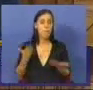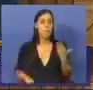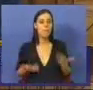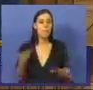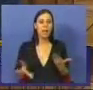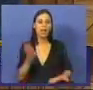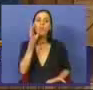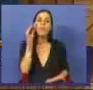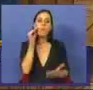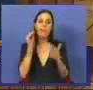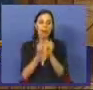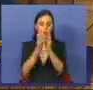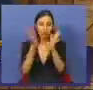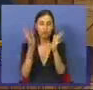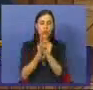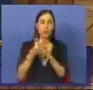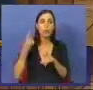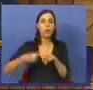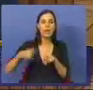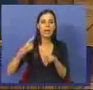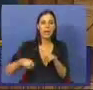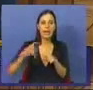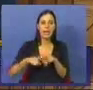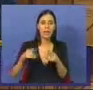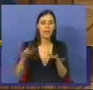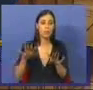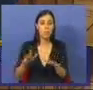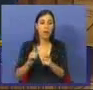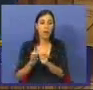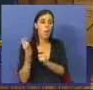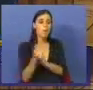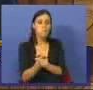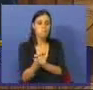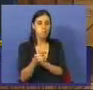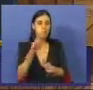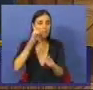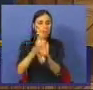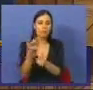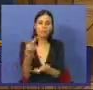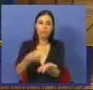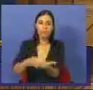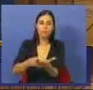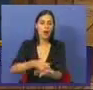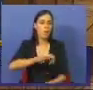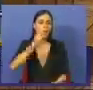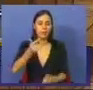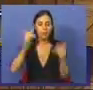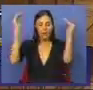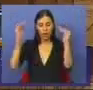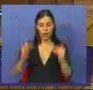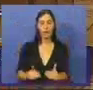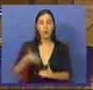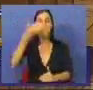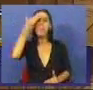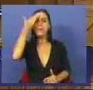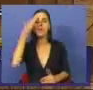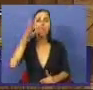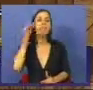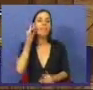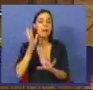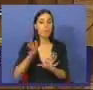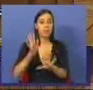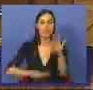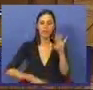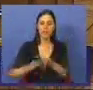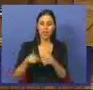dos bancos de todo o crédito mal parado ou com dificuldades de cobrança. Quer-se reduzir, portanto, as provisões que os bancos têm que